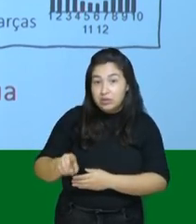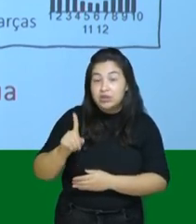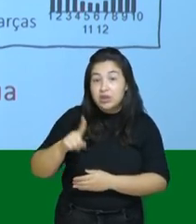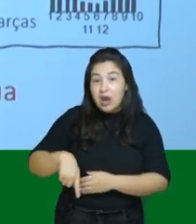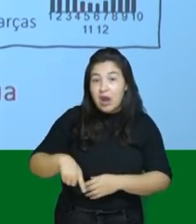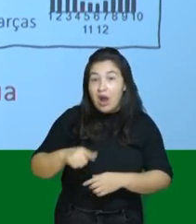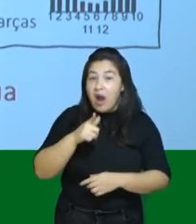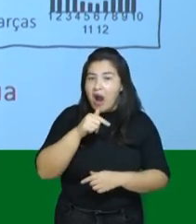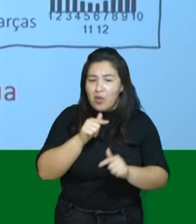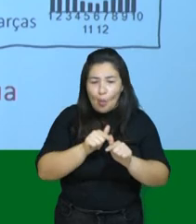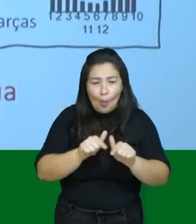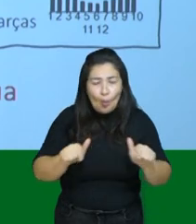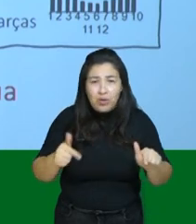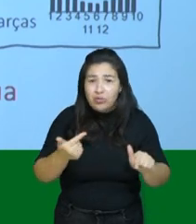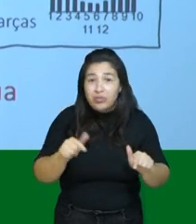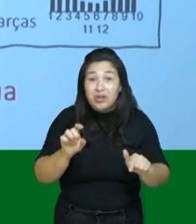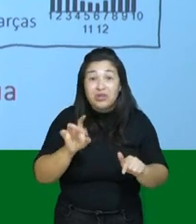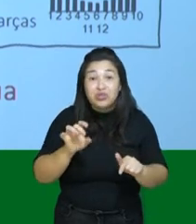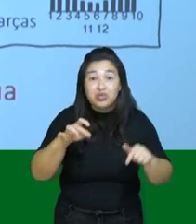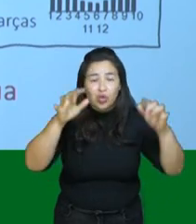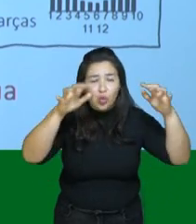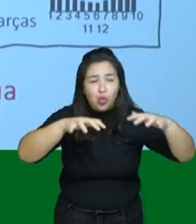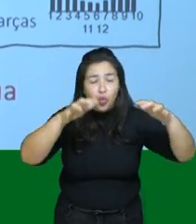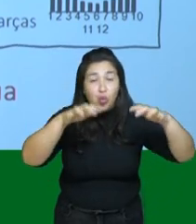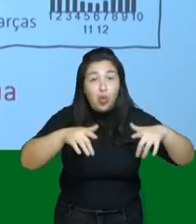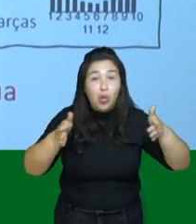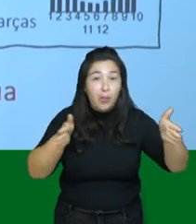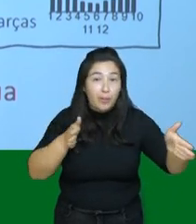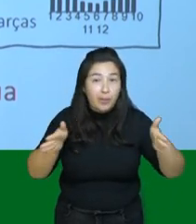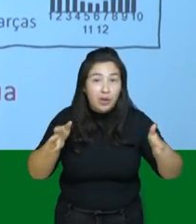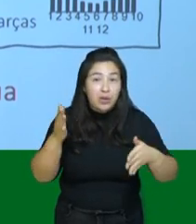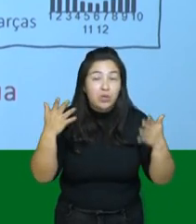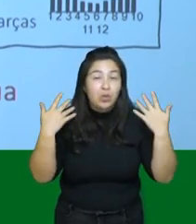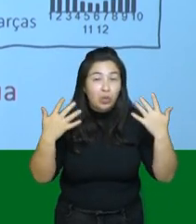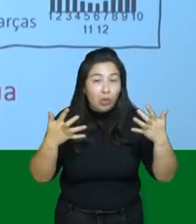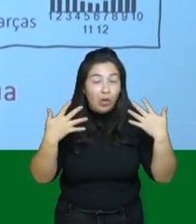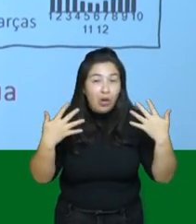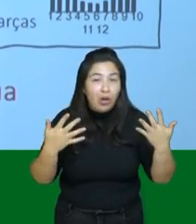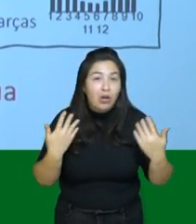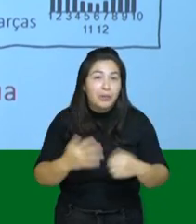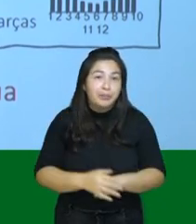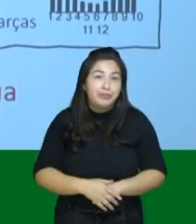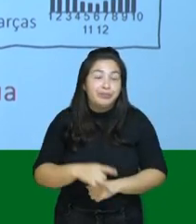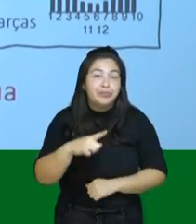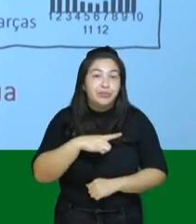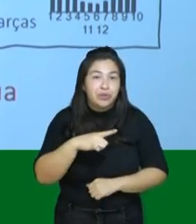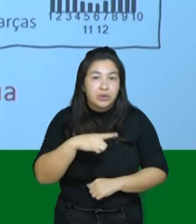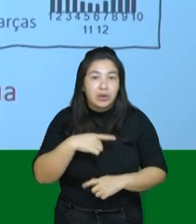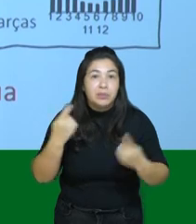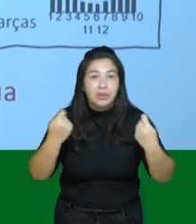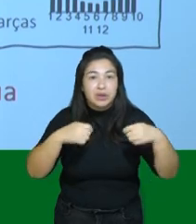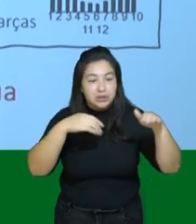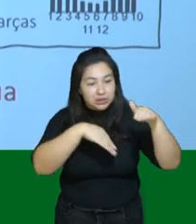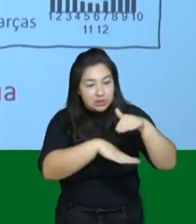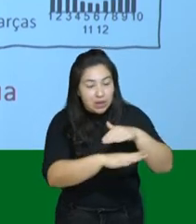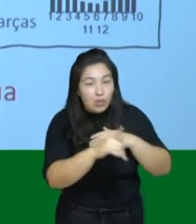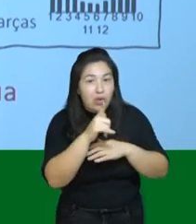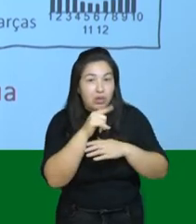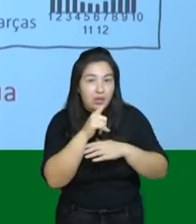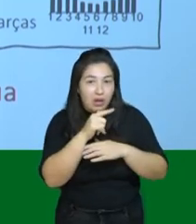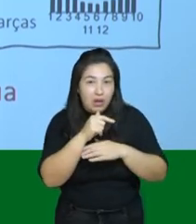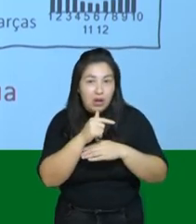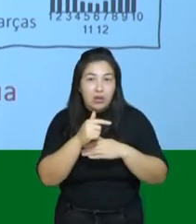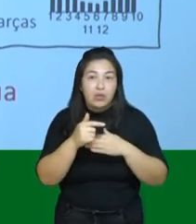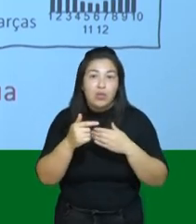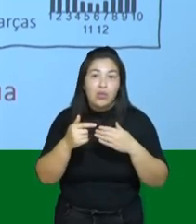muito seco durante o inverno, só chove no verão. Então, lá tem que ter reservatórios para captar água, para abastecer